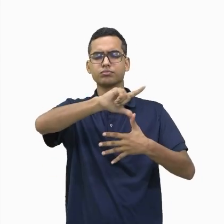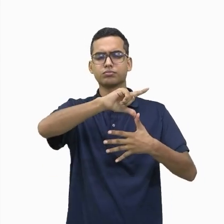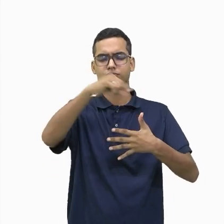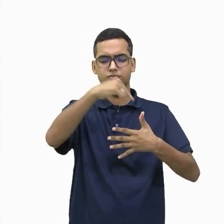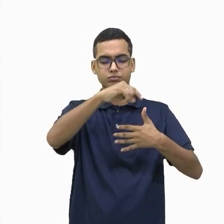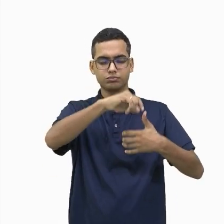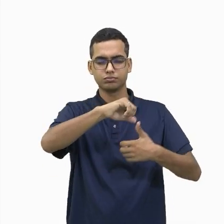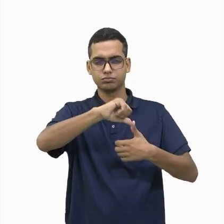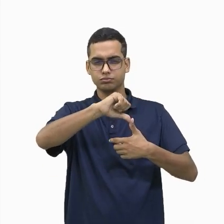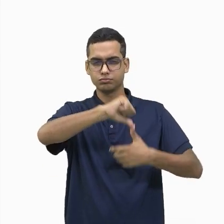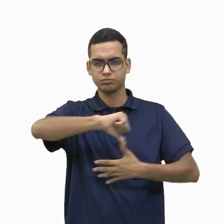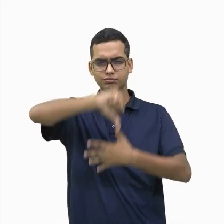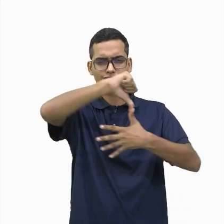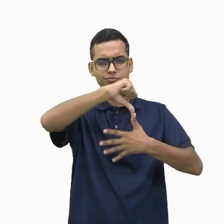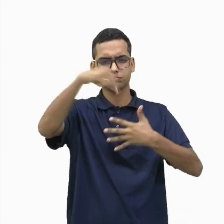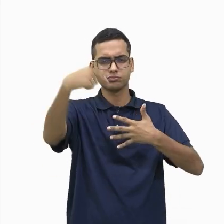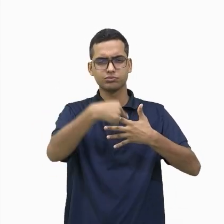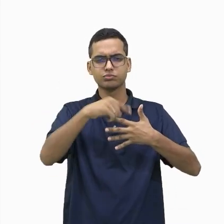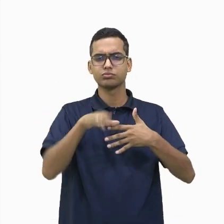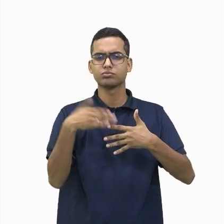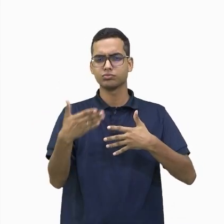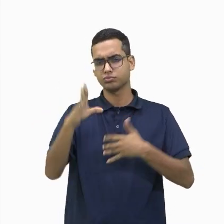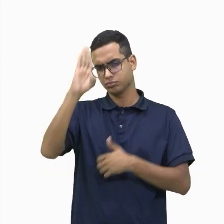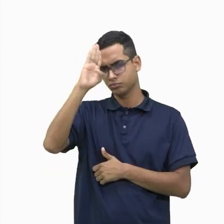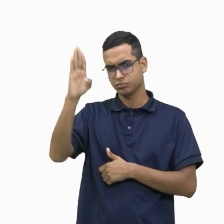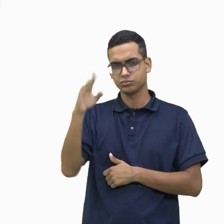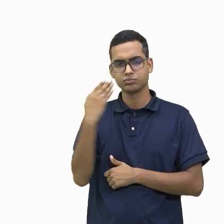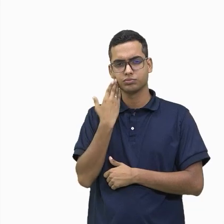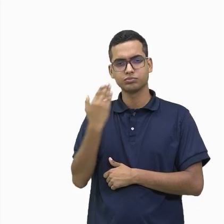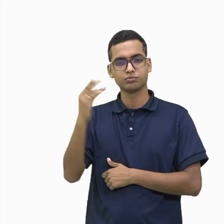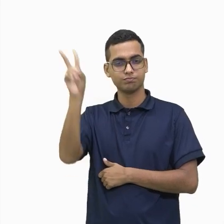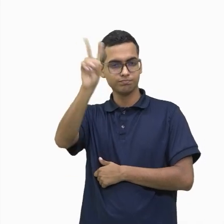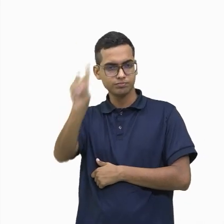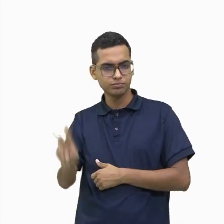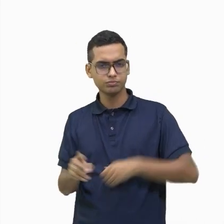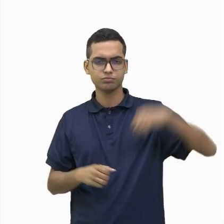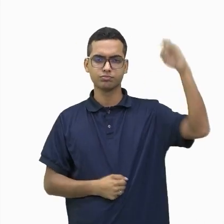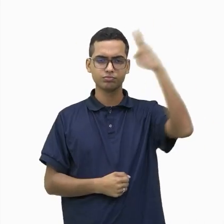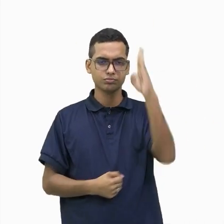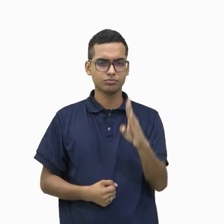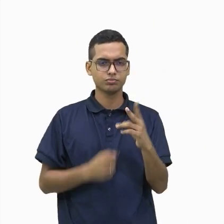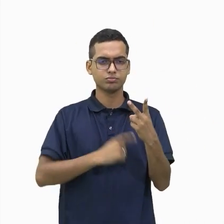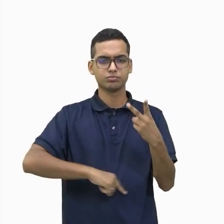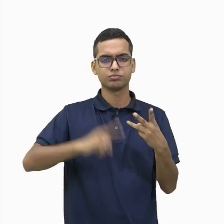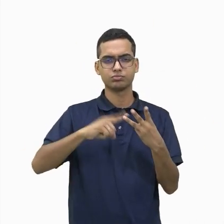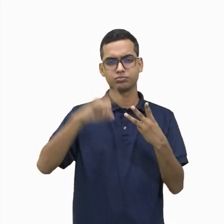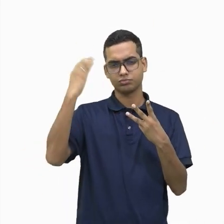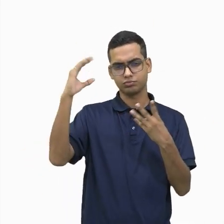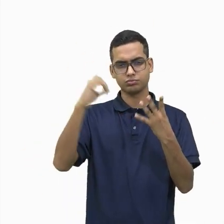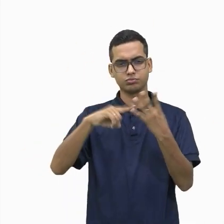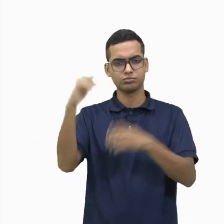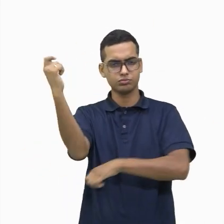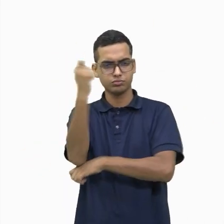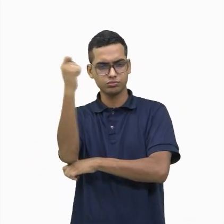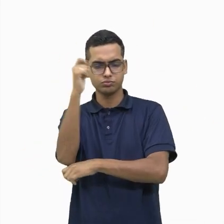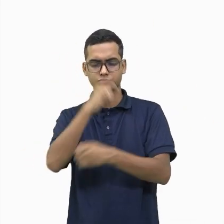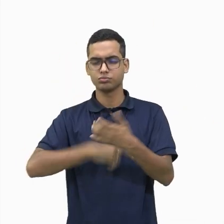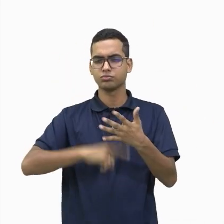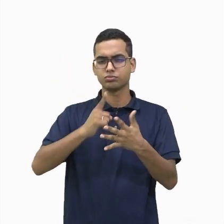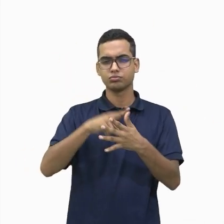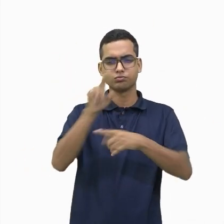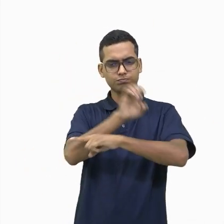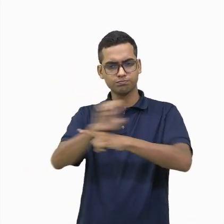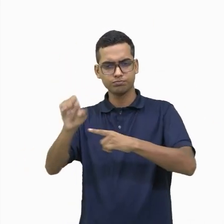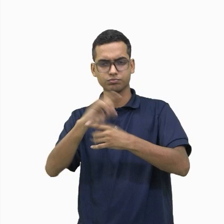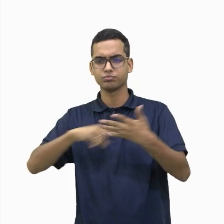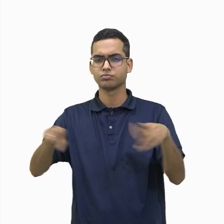pode observar aí o destaque, né, da Venezuela, do Brasil, da Colômbia, da Argentina, do Equador e do